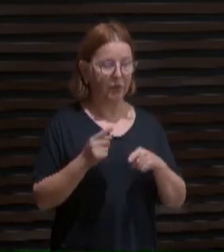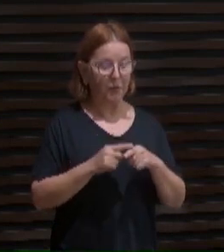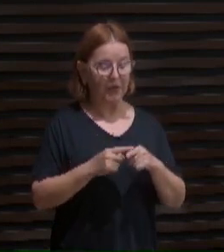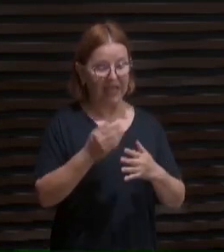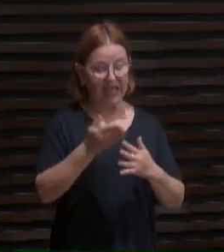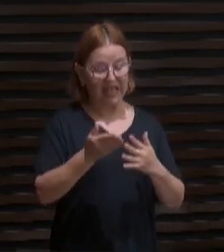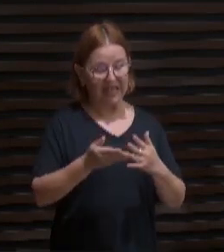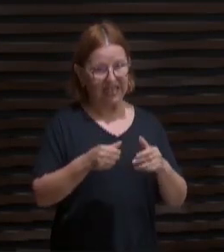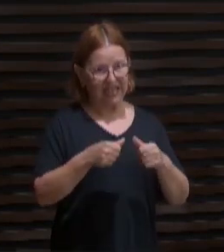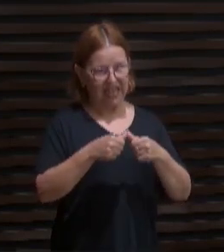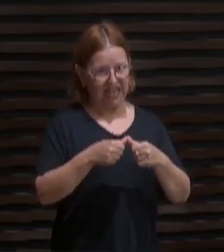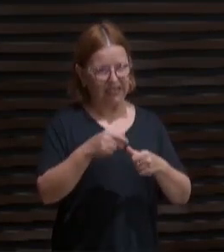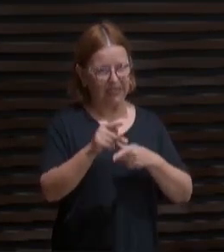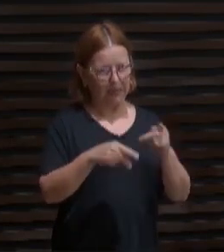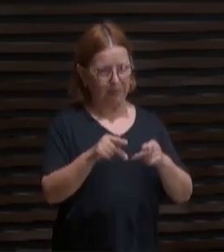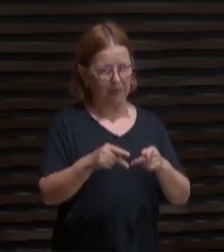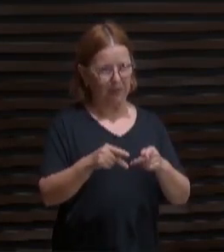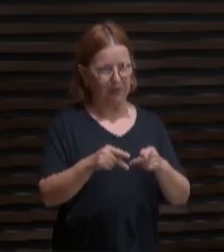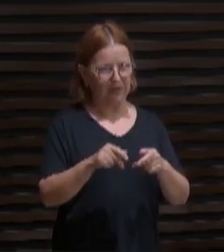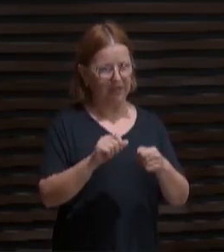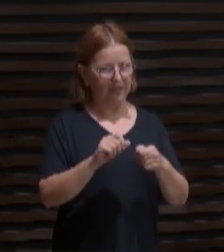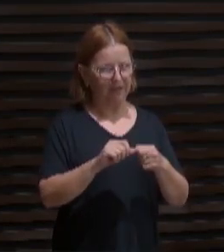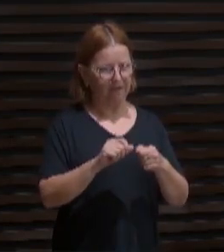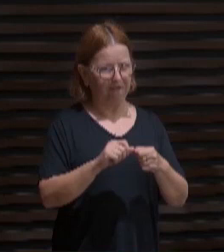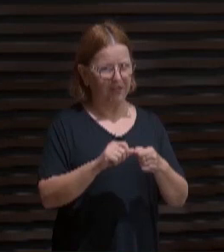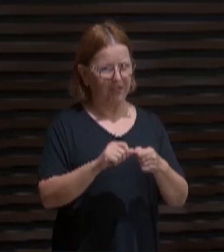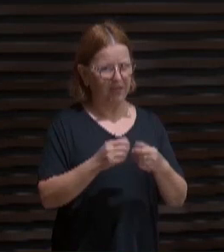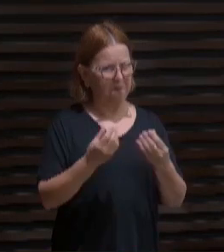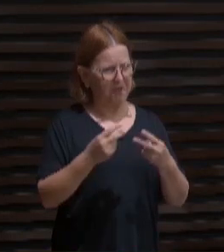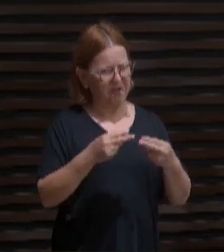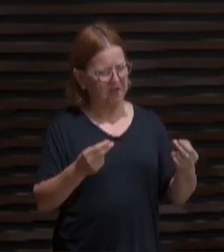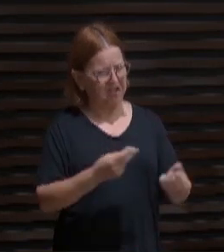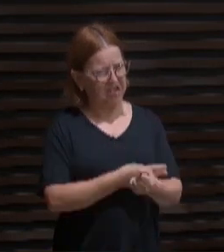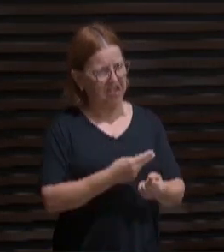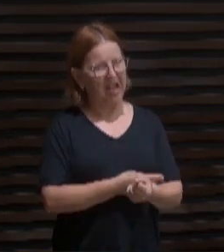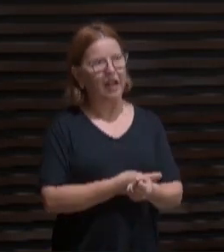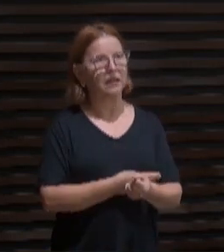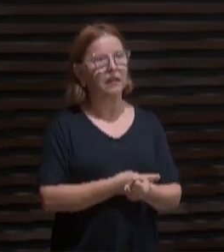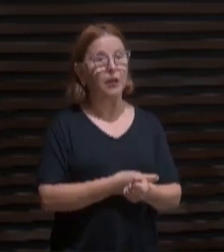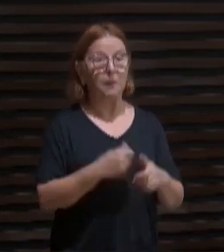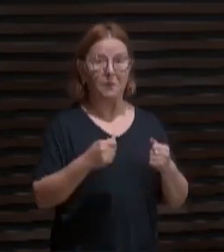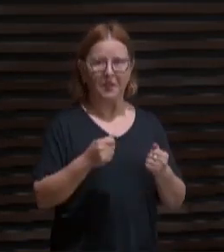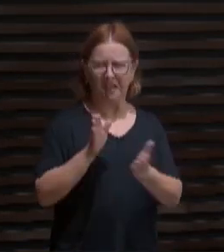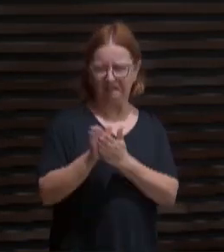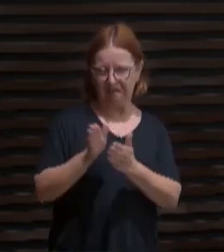que se deve fugir, depois dele mostrar 19